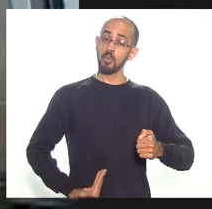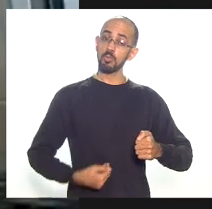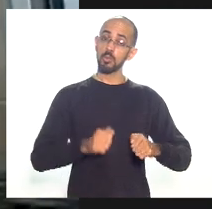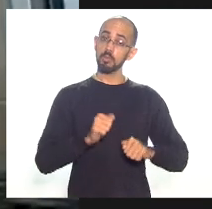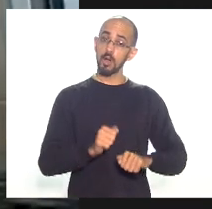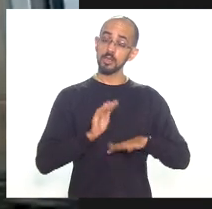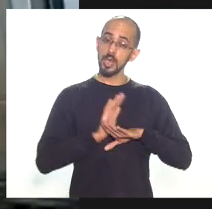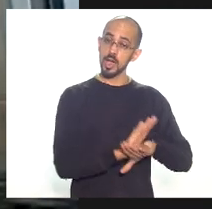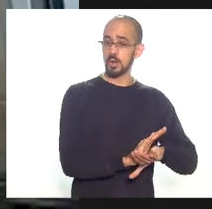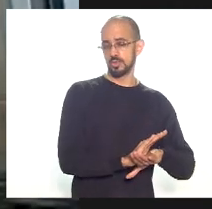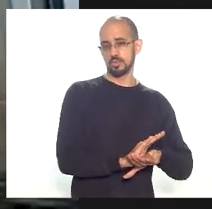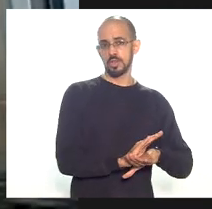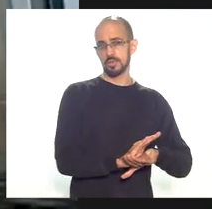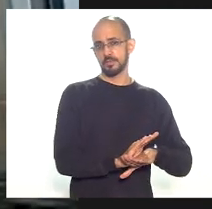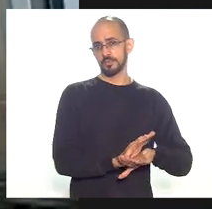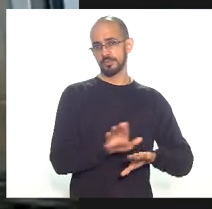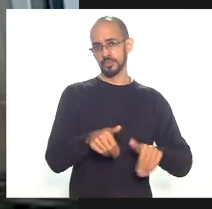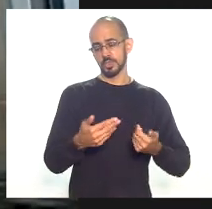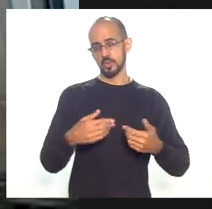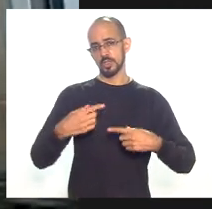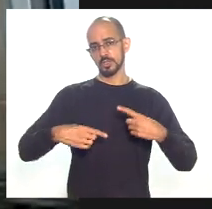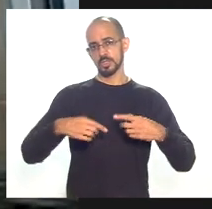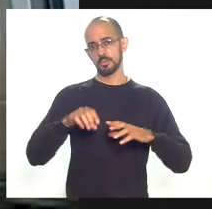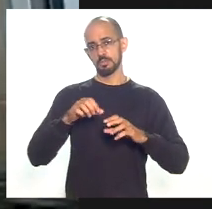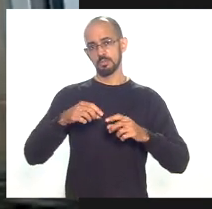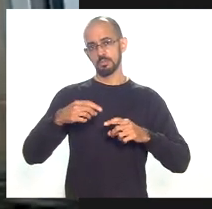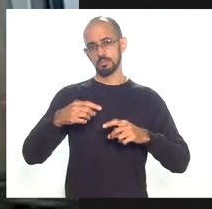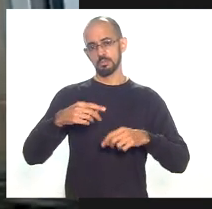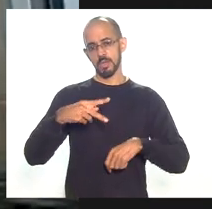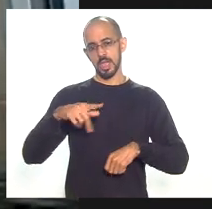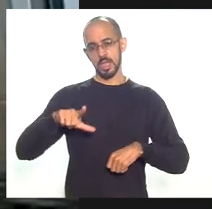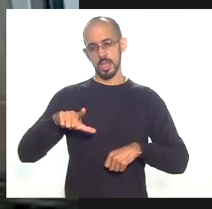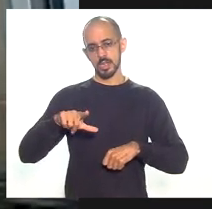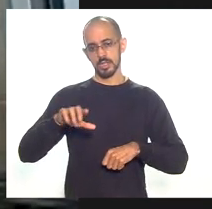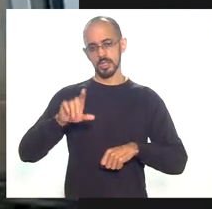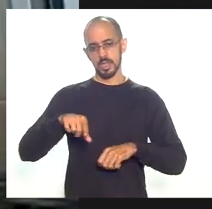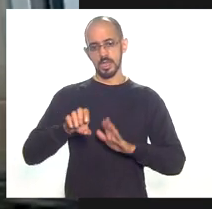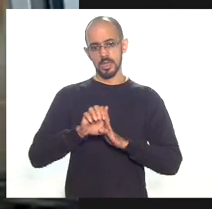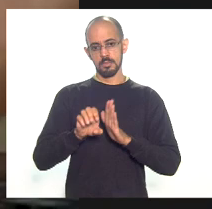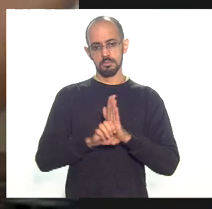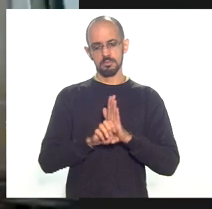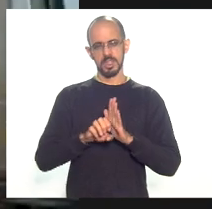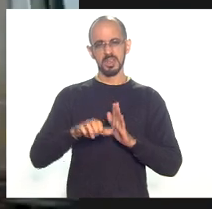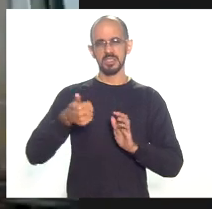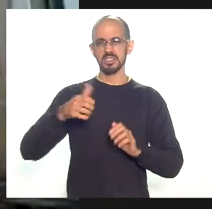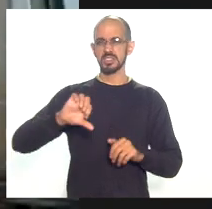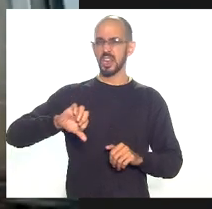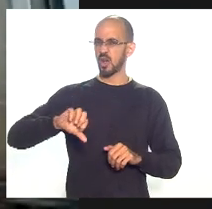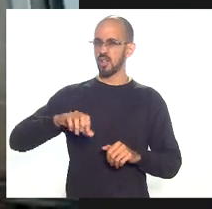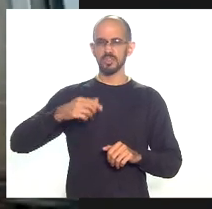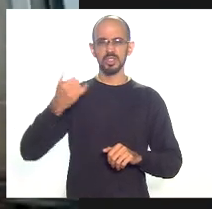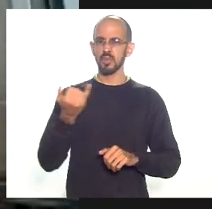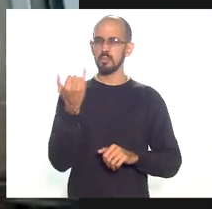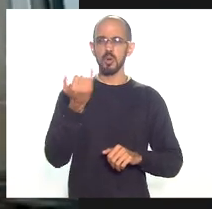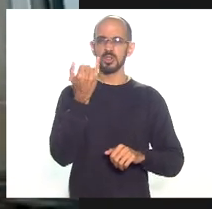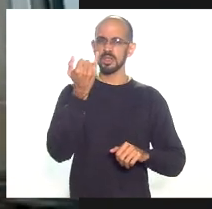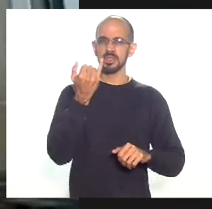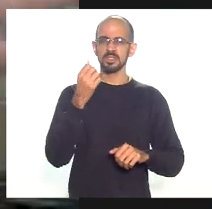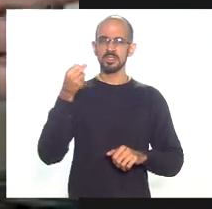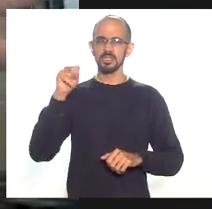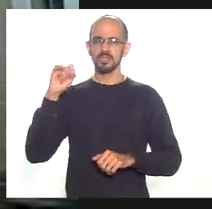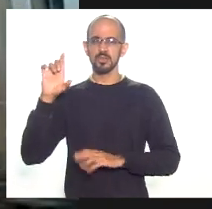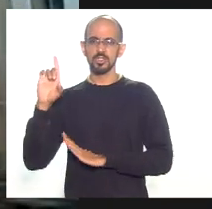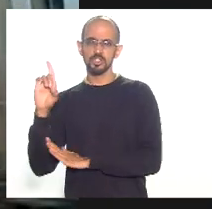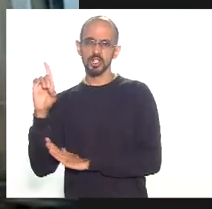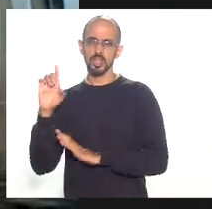amplamente discutido eu acho que a emenda 19 que foi apresentada não importa se é de direito de esquerda é uma emenda que de alguma forma